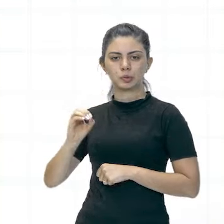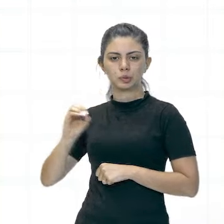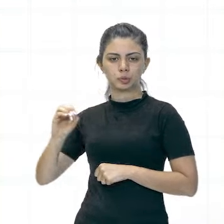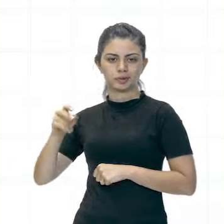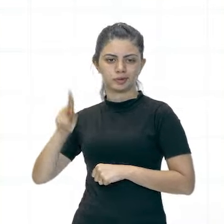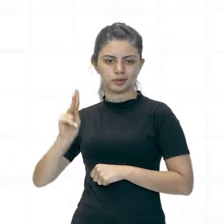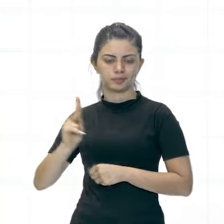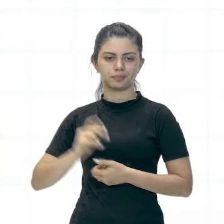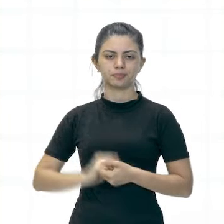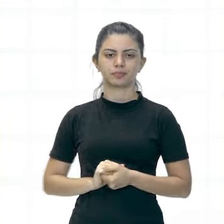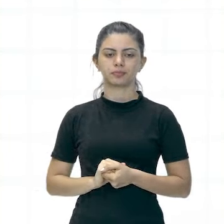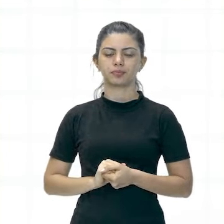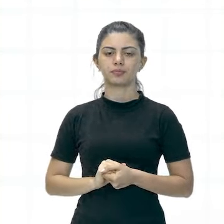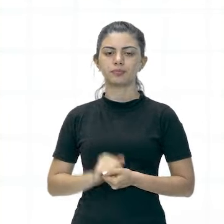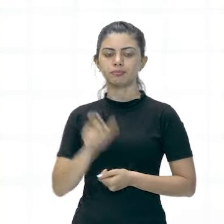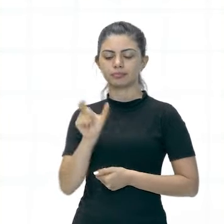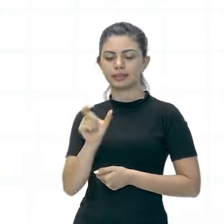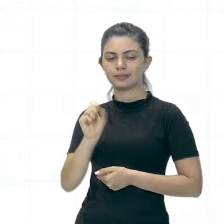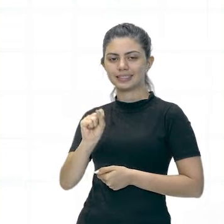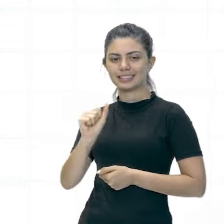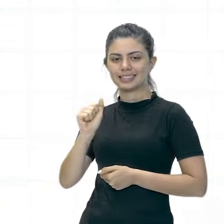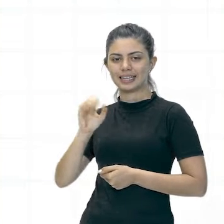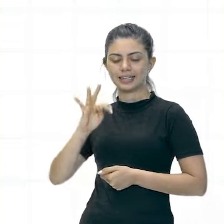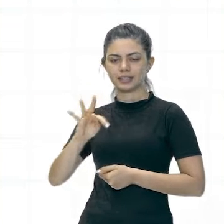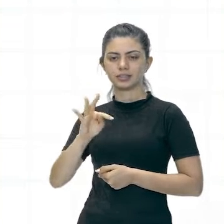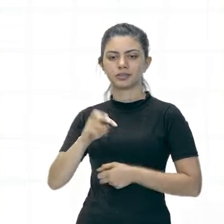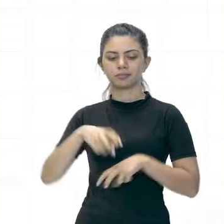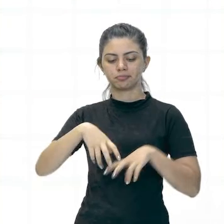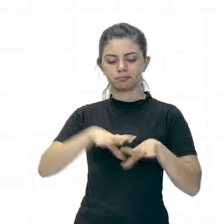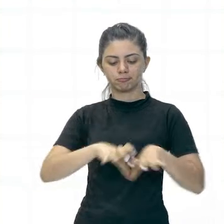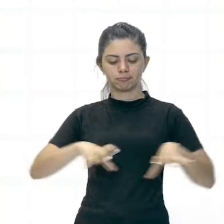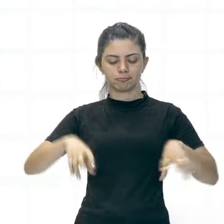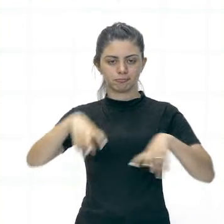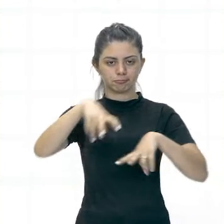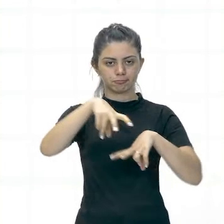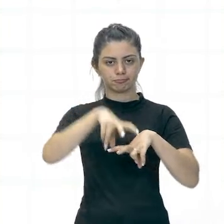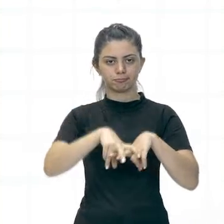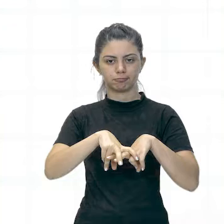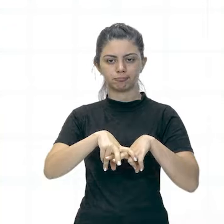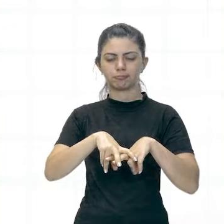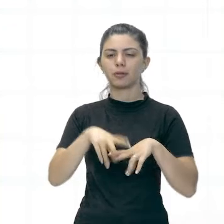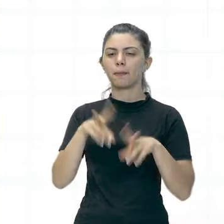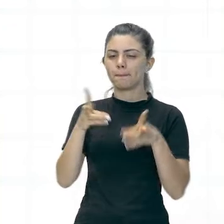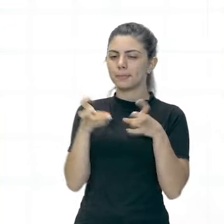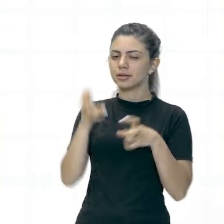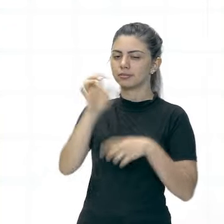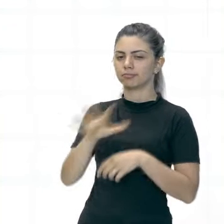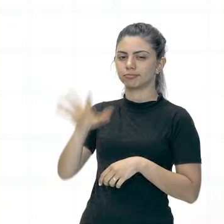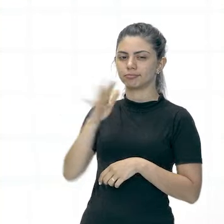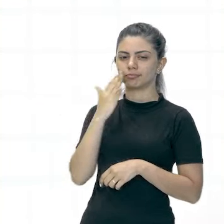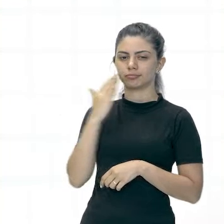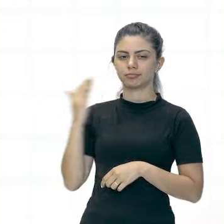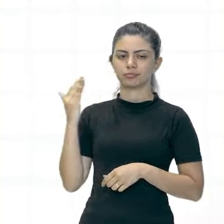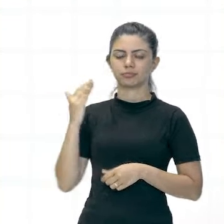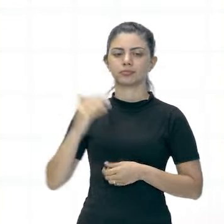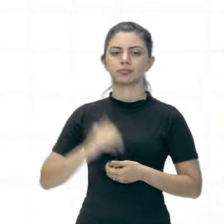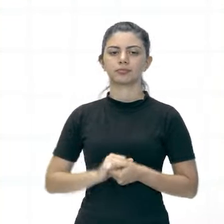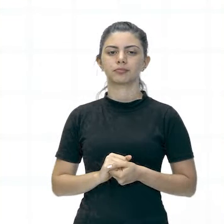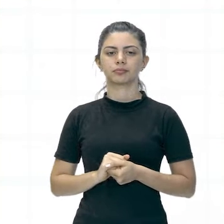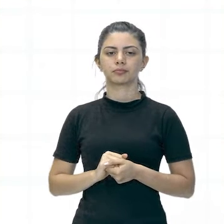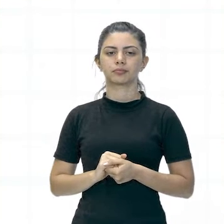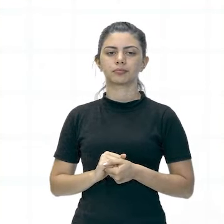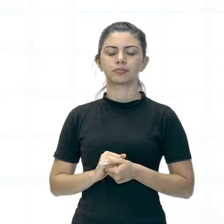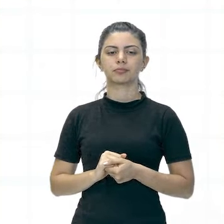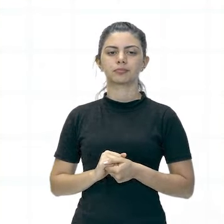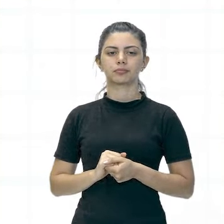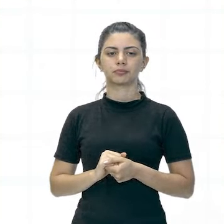sat, sentou-se. Onde? On the sofa. Vocês podem ver aí na imagem, não é? To watch o quê? A movie